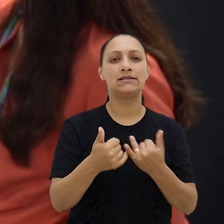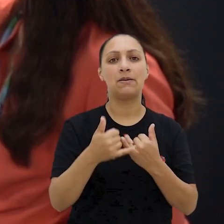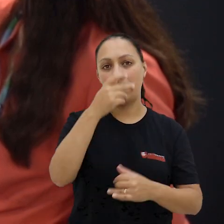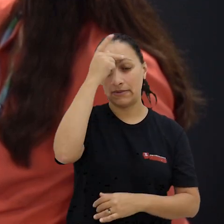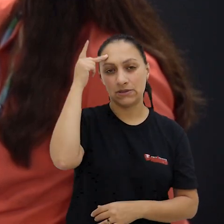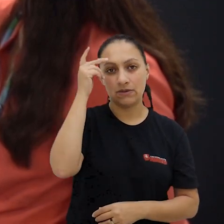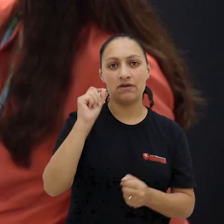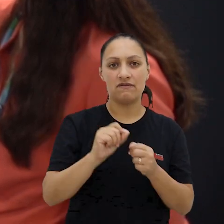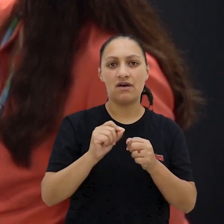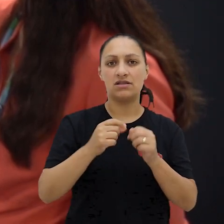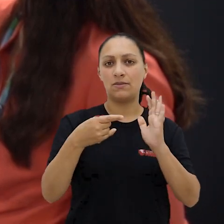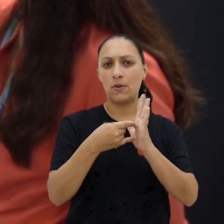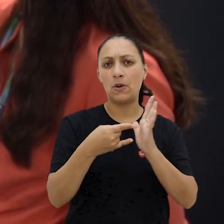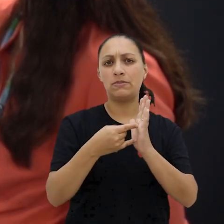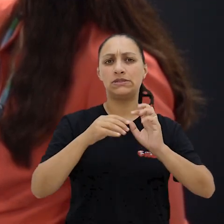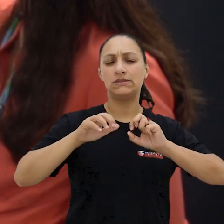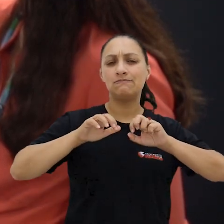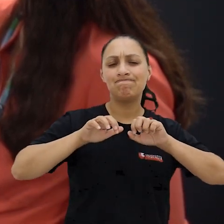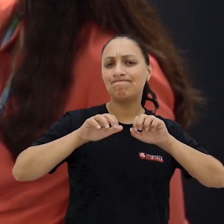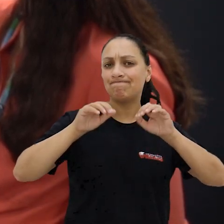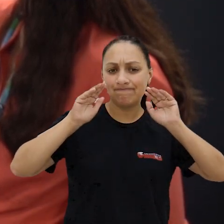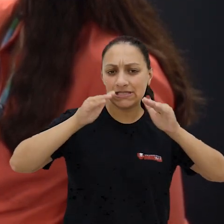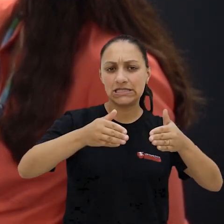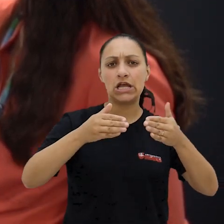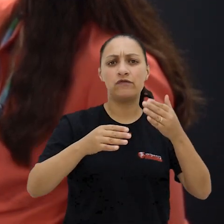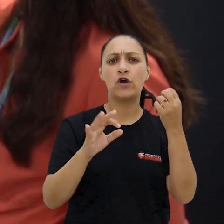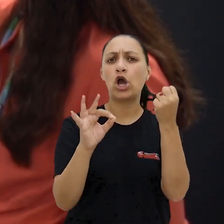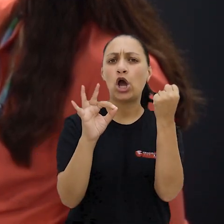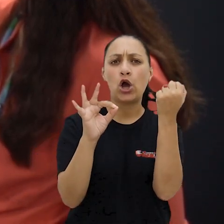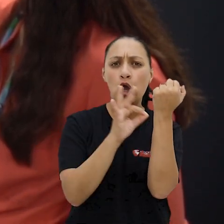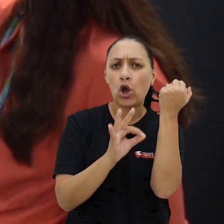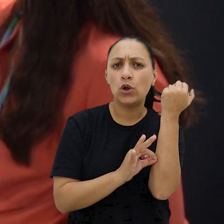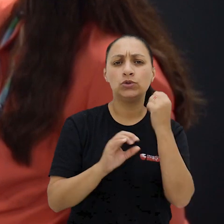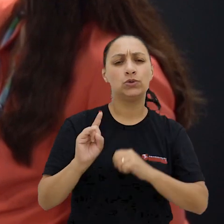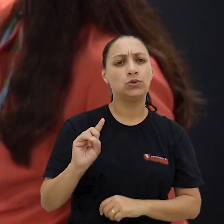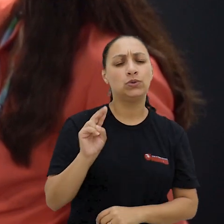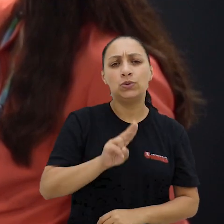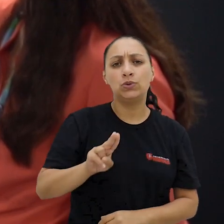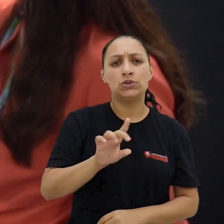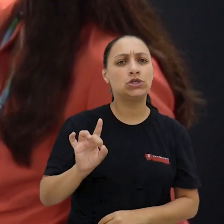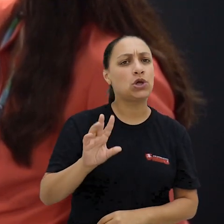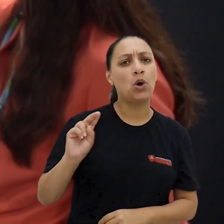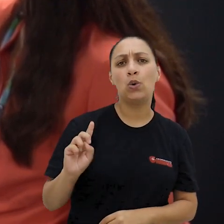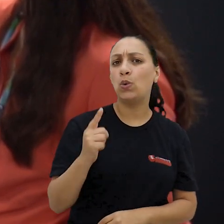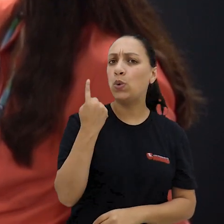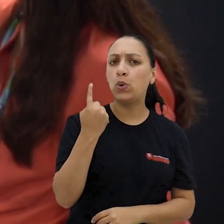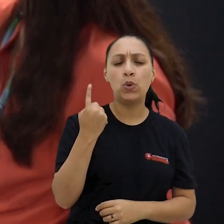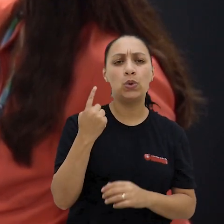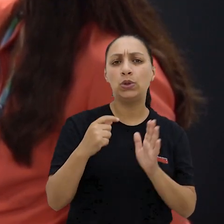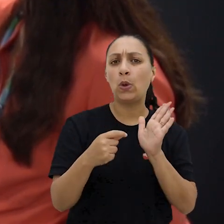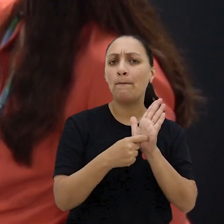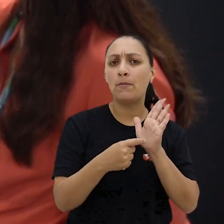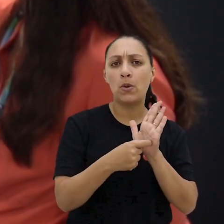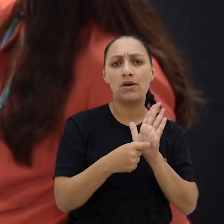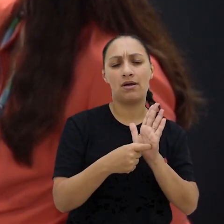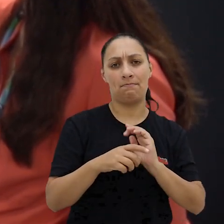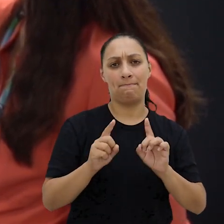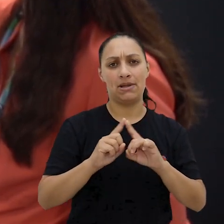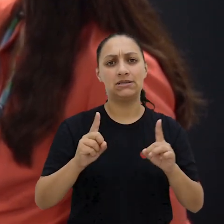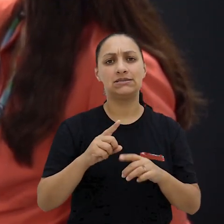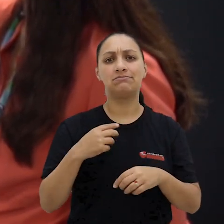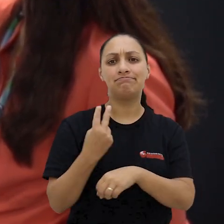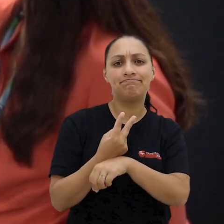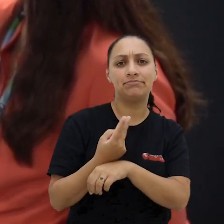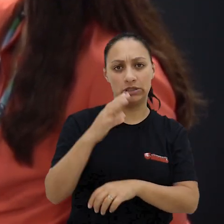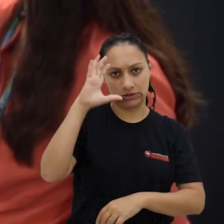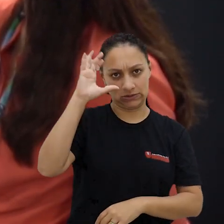que faz a programação específica do código que tu só usa num programa. E aí vem a questão do polo, das